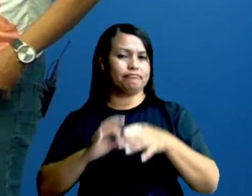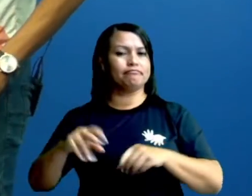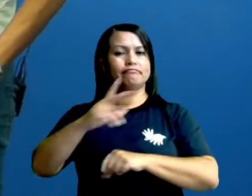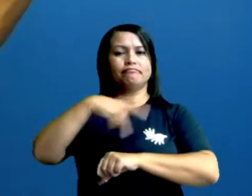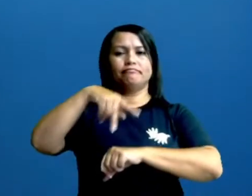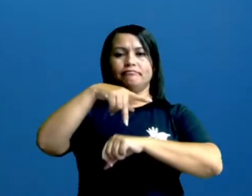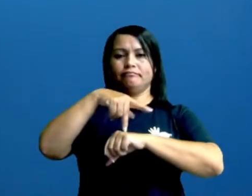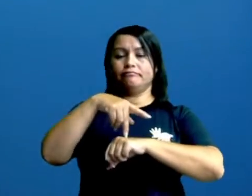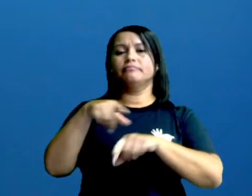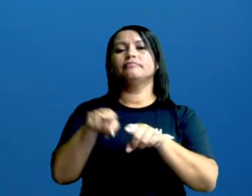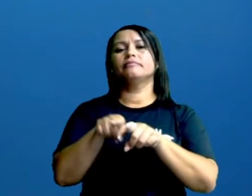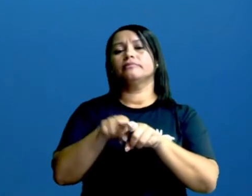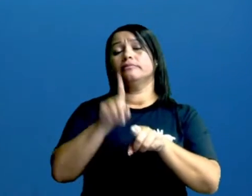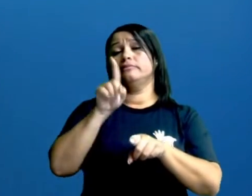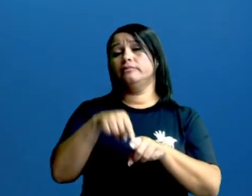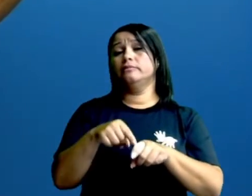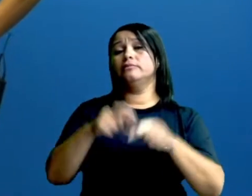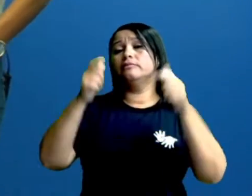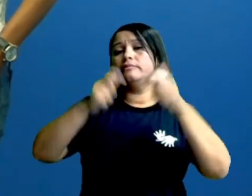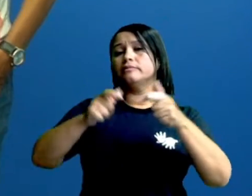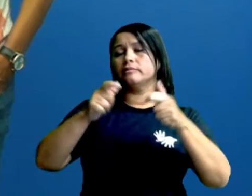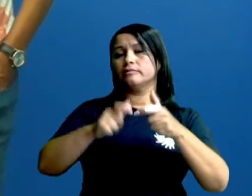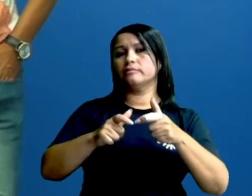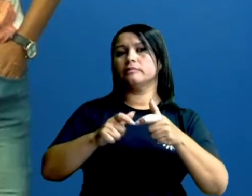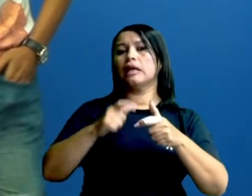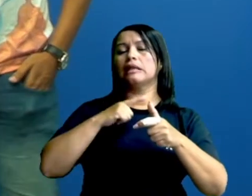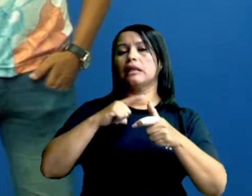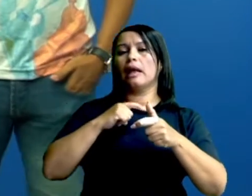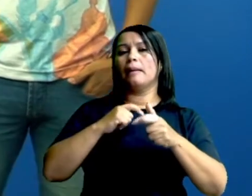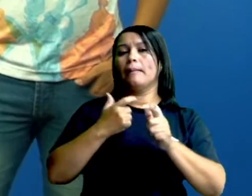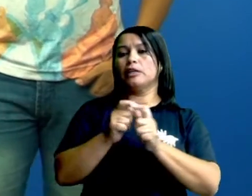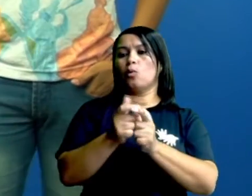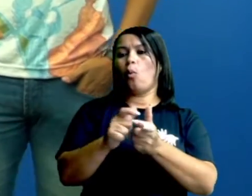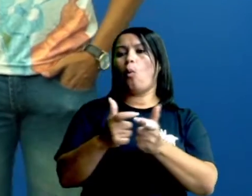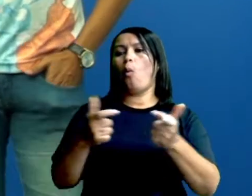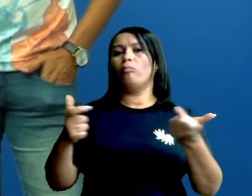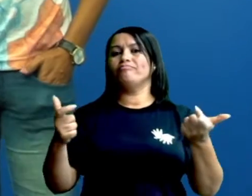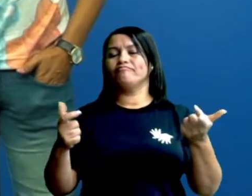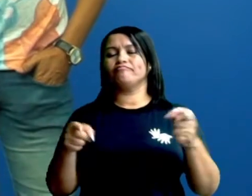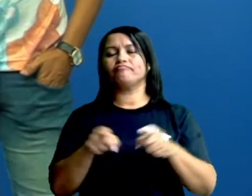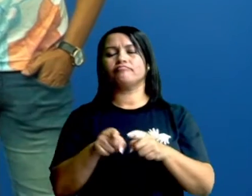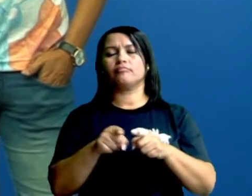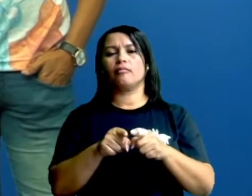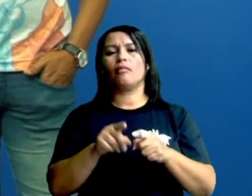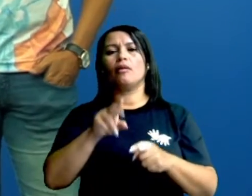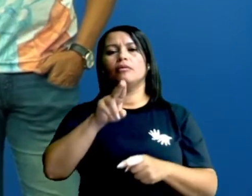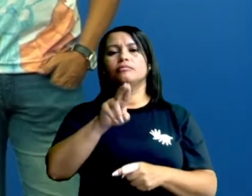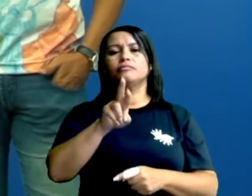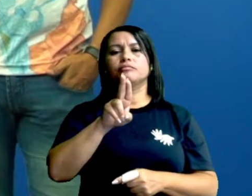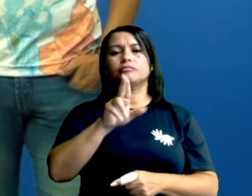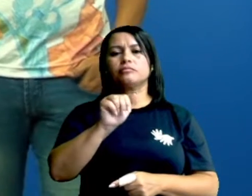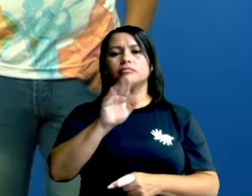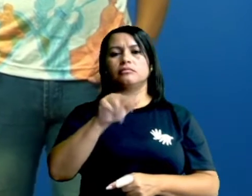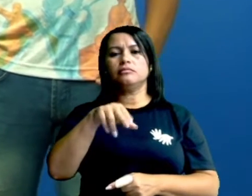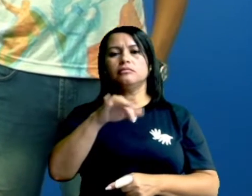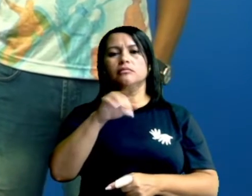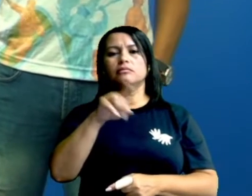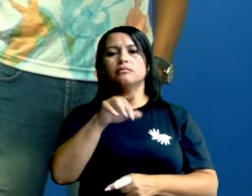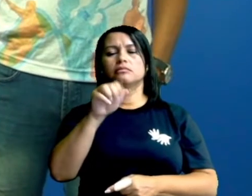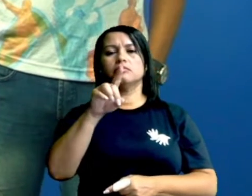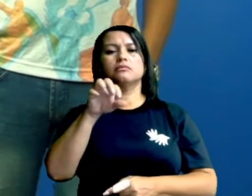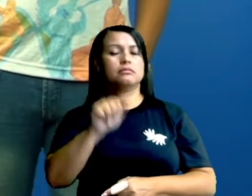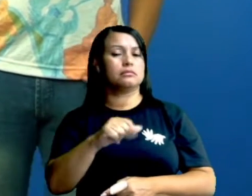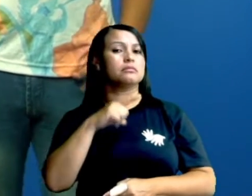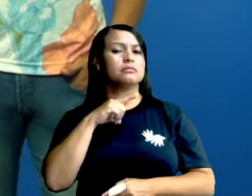tá? É também a região mais urbanizada e populosa, tá? Para início de conversa, urbanizada porque a maior parte da população